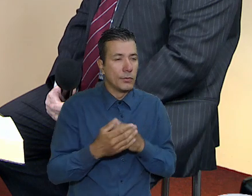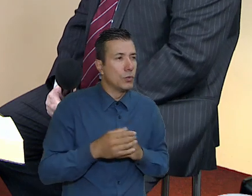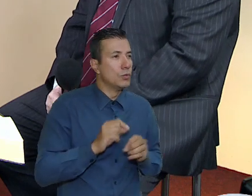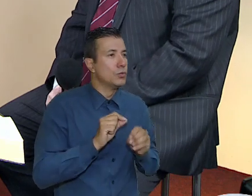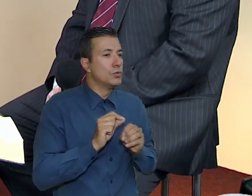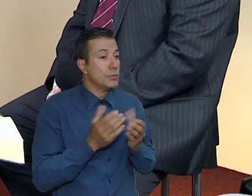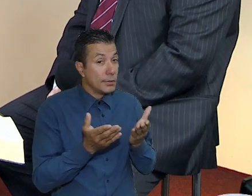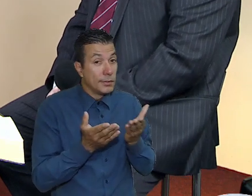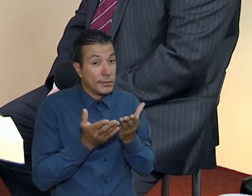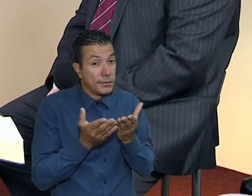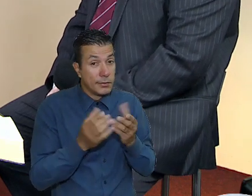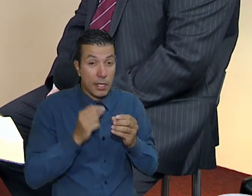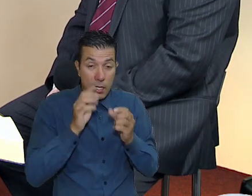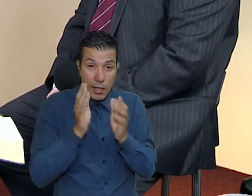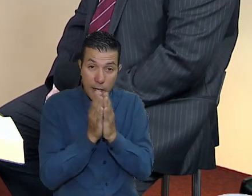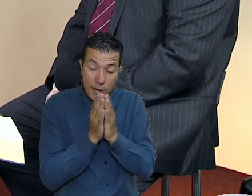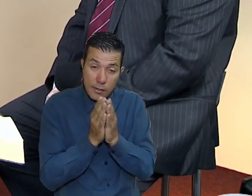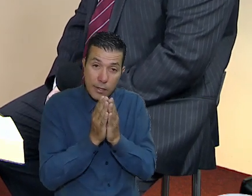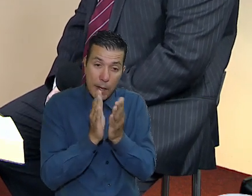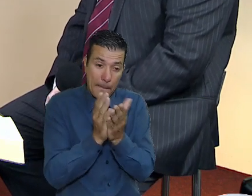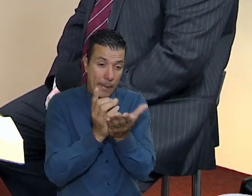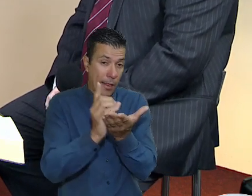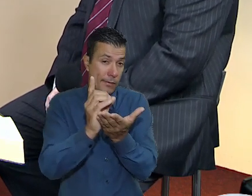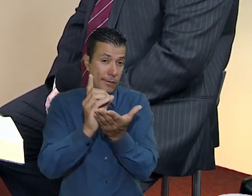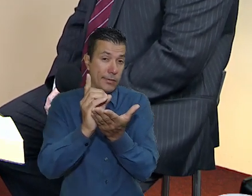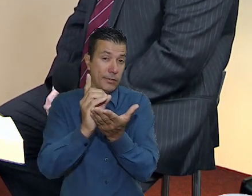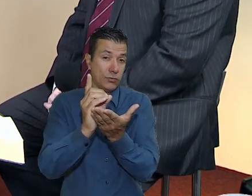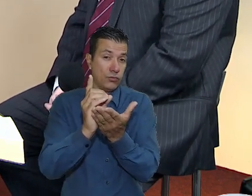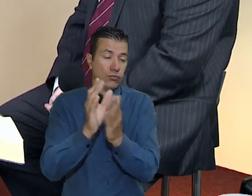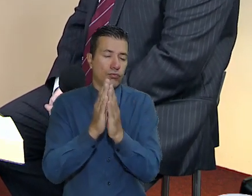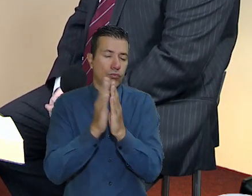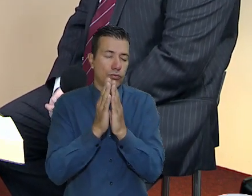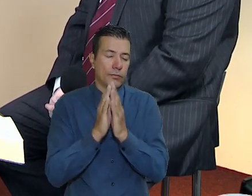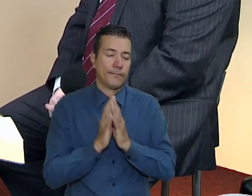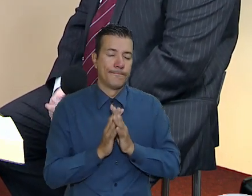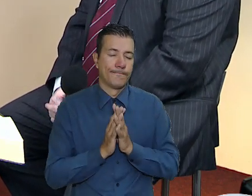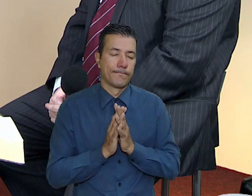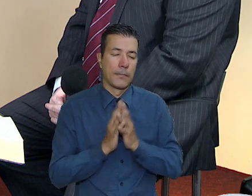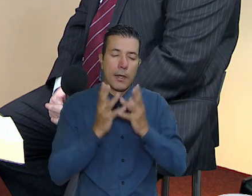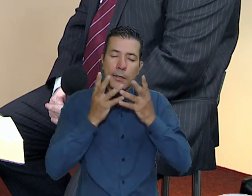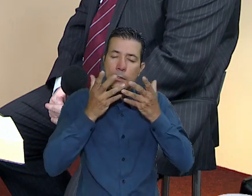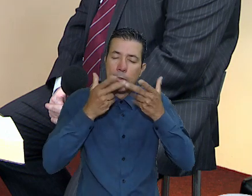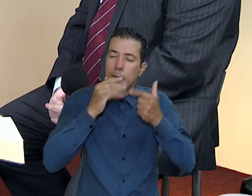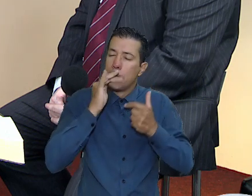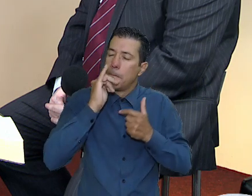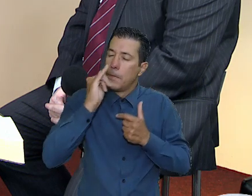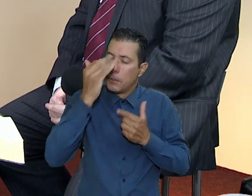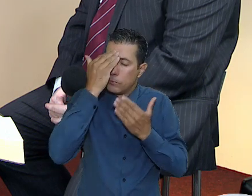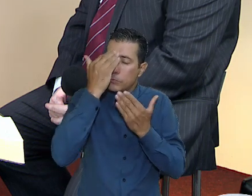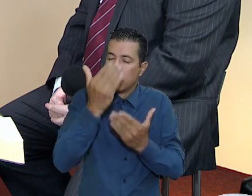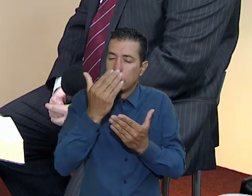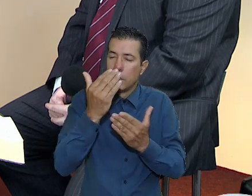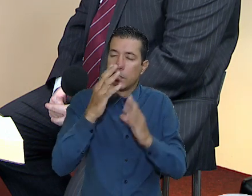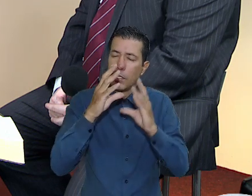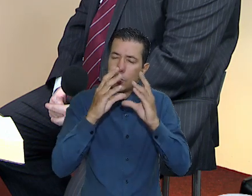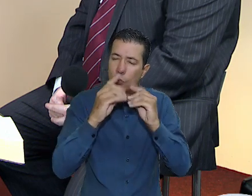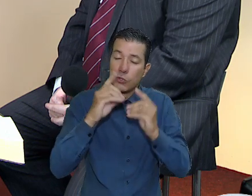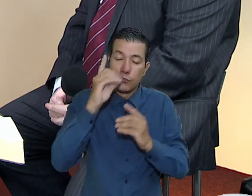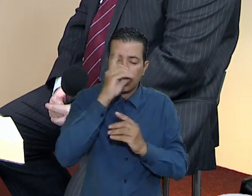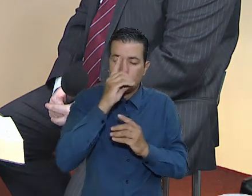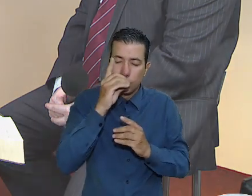os seus olhos, curvar a sua fronte, para termos uma palavra de oração. Querido bom Pai, muito obrigado por esta noite de